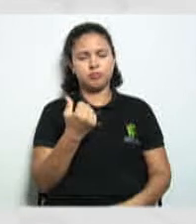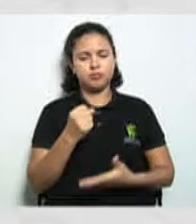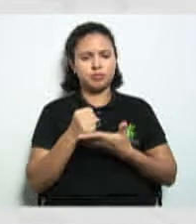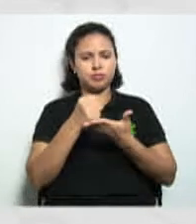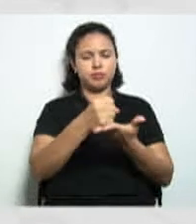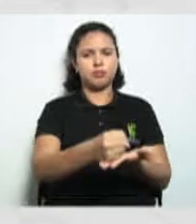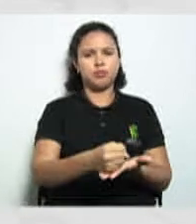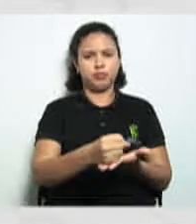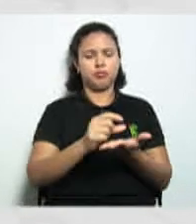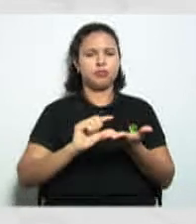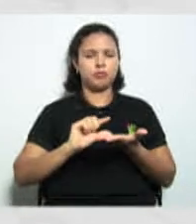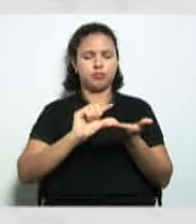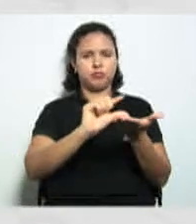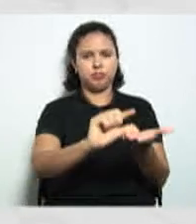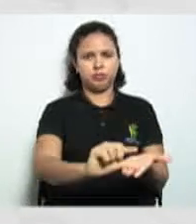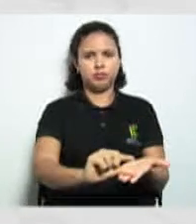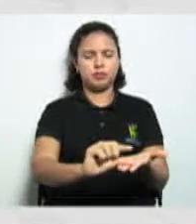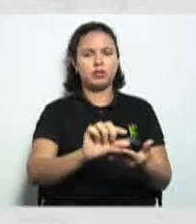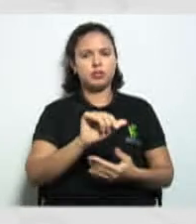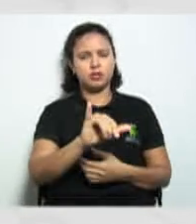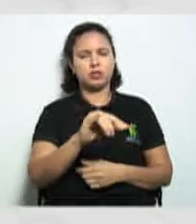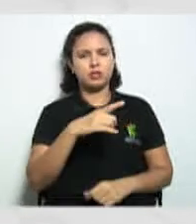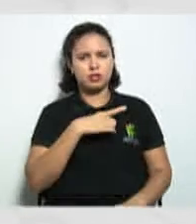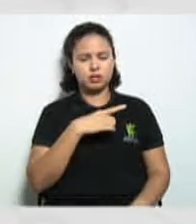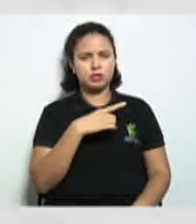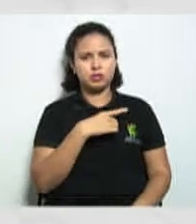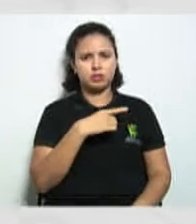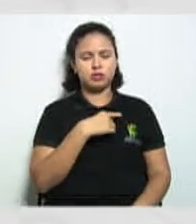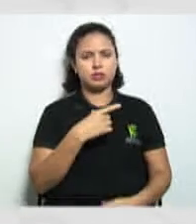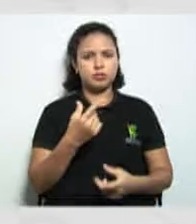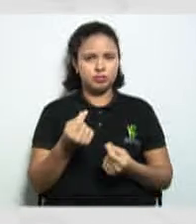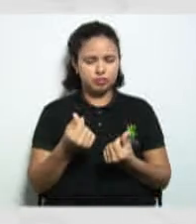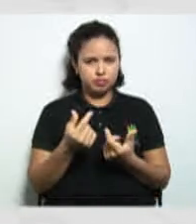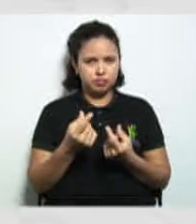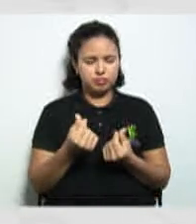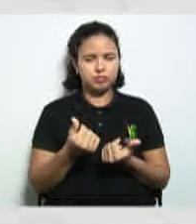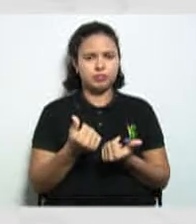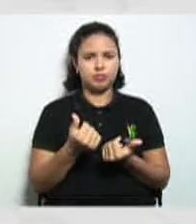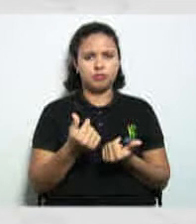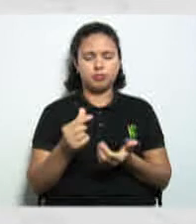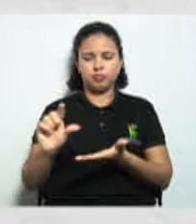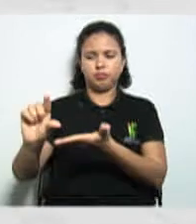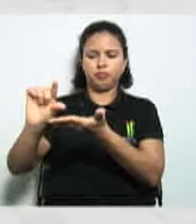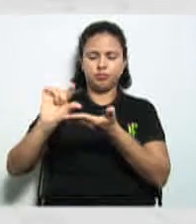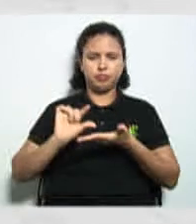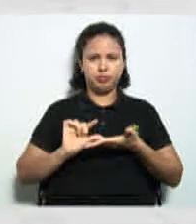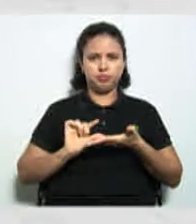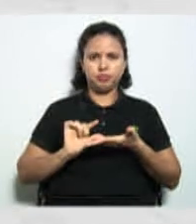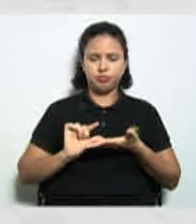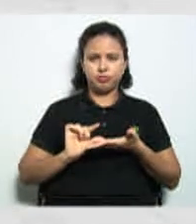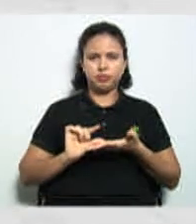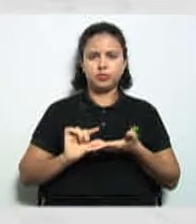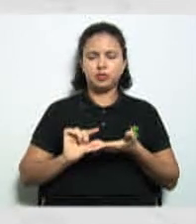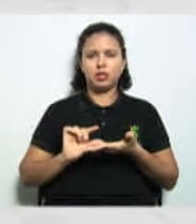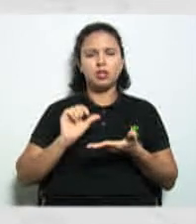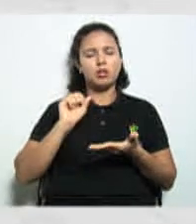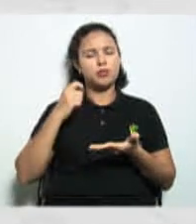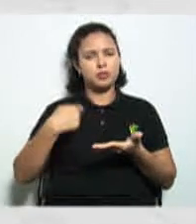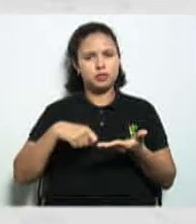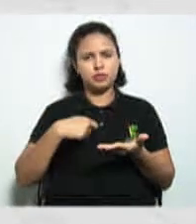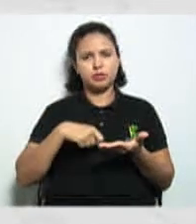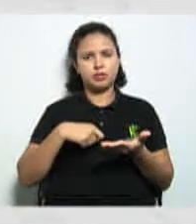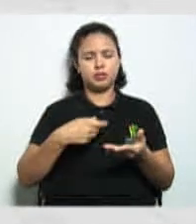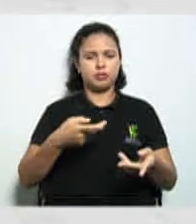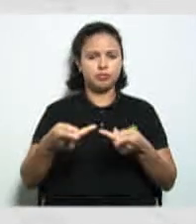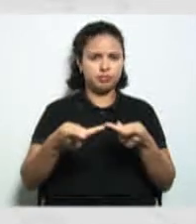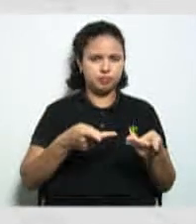tenho um financiamento que eu vou ter um gasto muito grande, eu recebi esse apoio financeiro, aí eu coloco lá recurso.